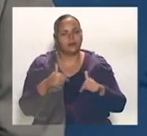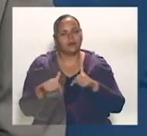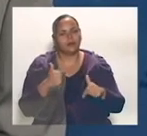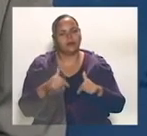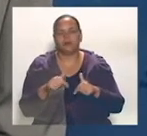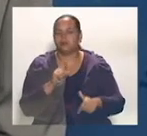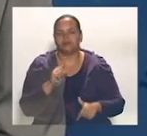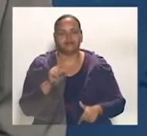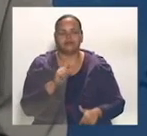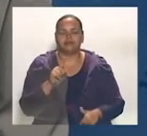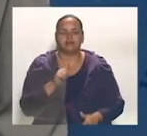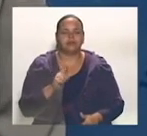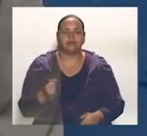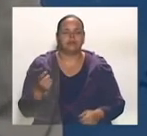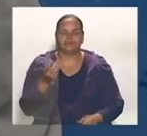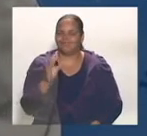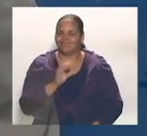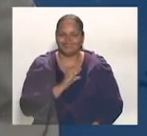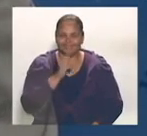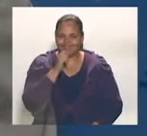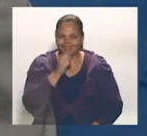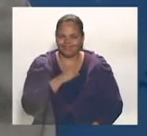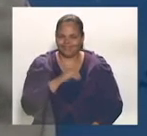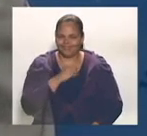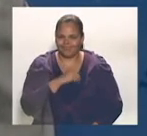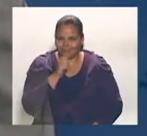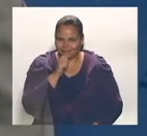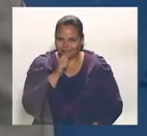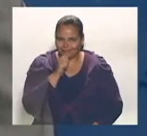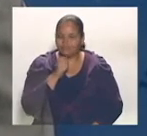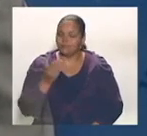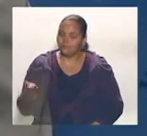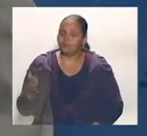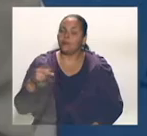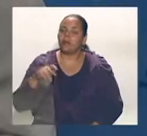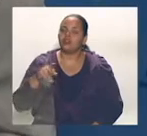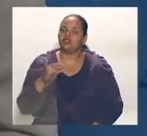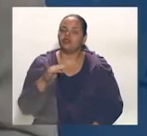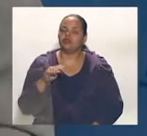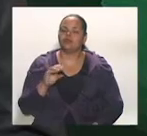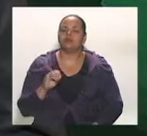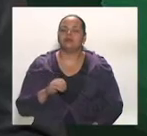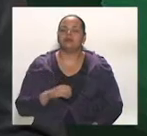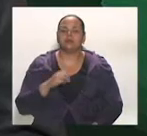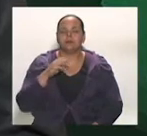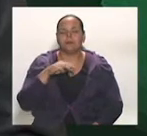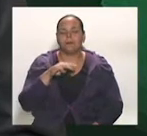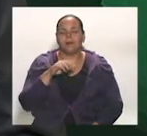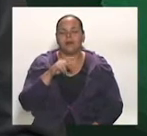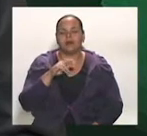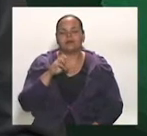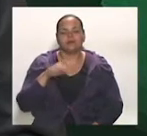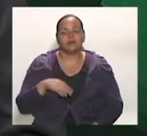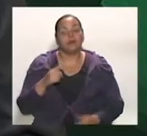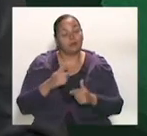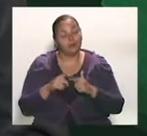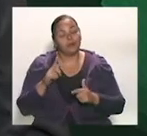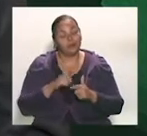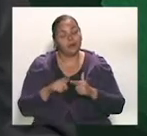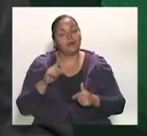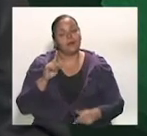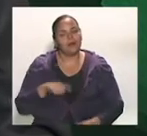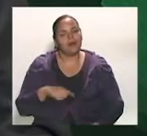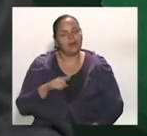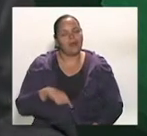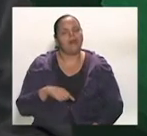O trabalho não será remunerado. Martinho, está contigo. O APFUT. O grande